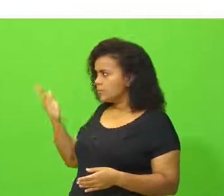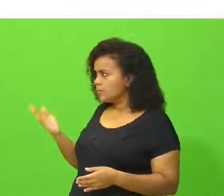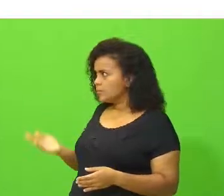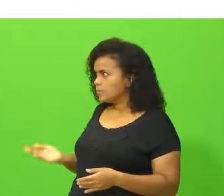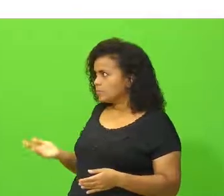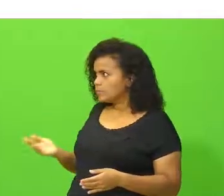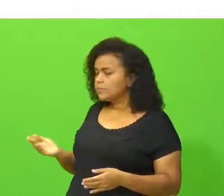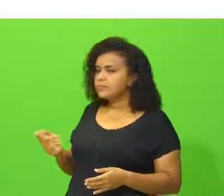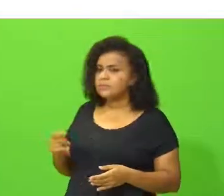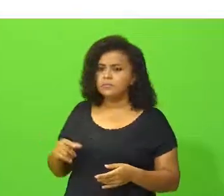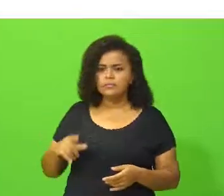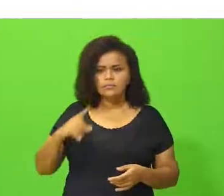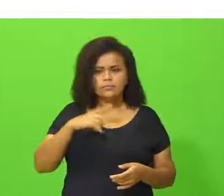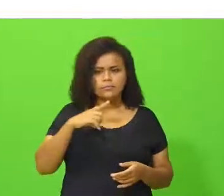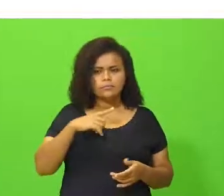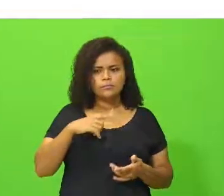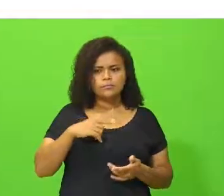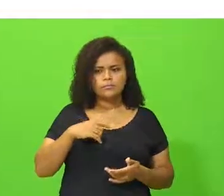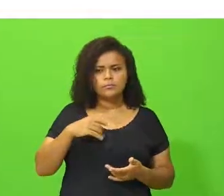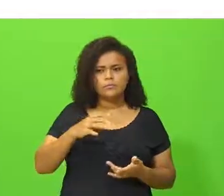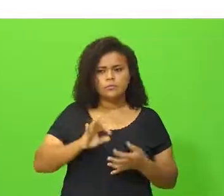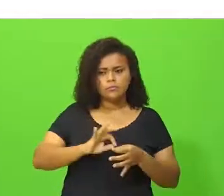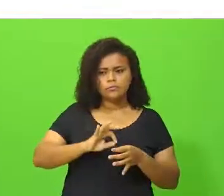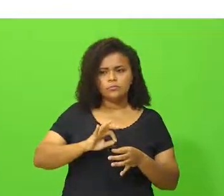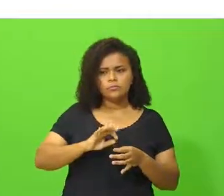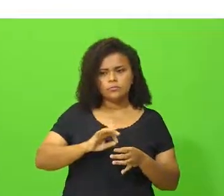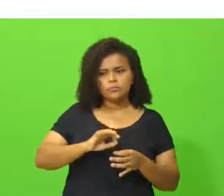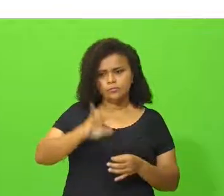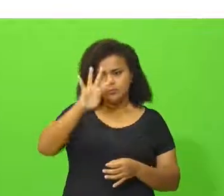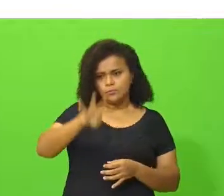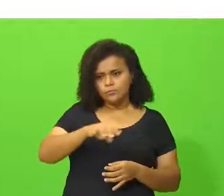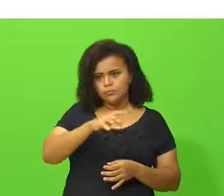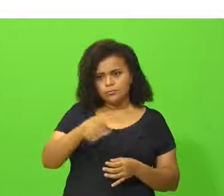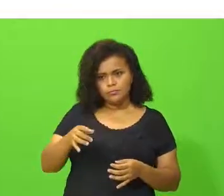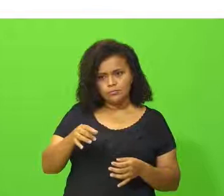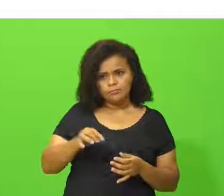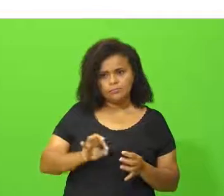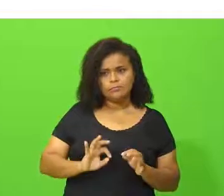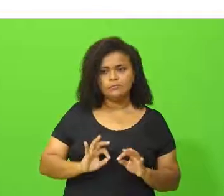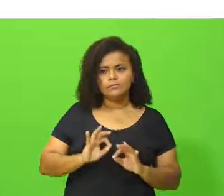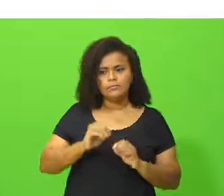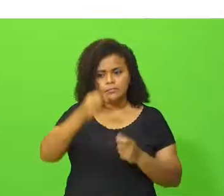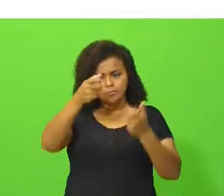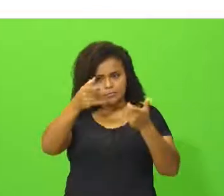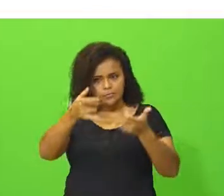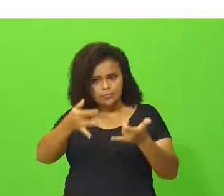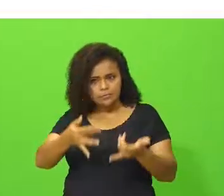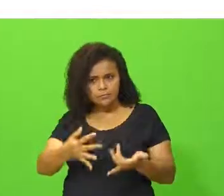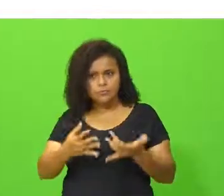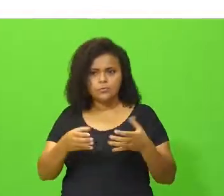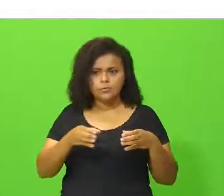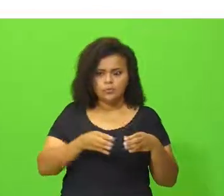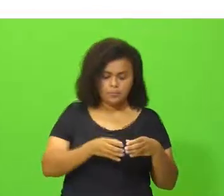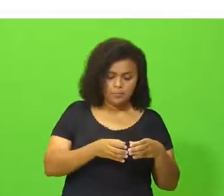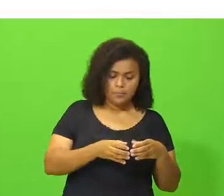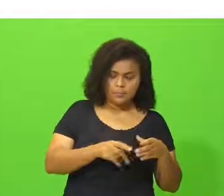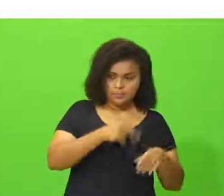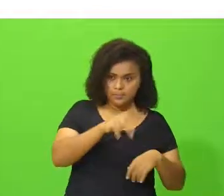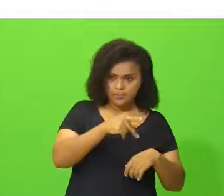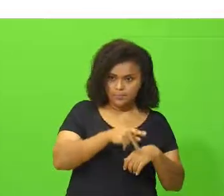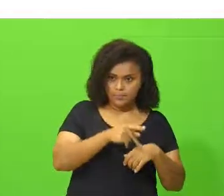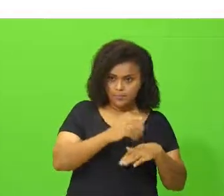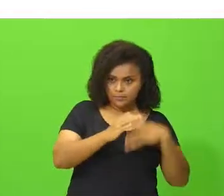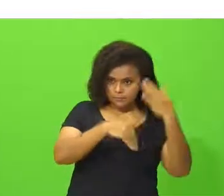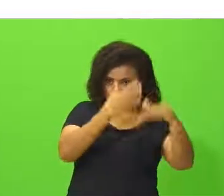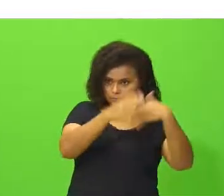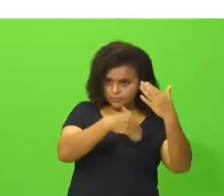uma espécie de gráfico, nele mostra os dois grupos, países desenvolvidos, países